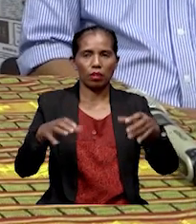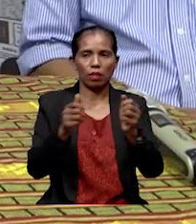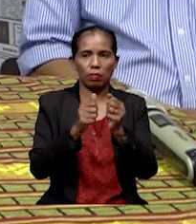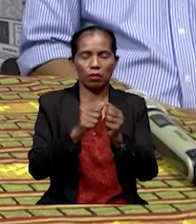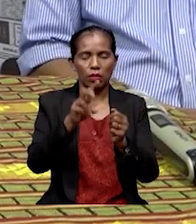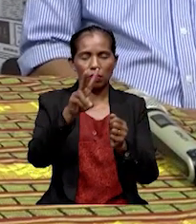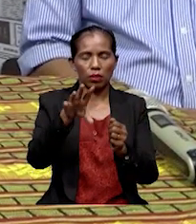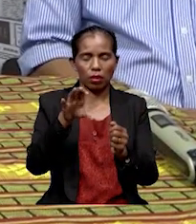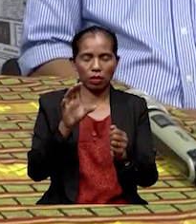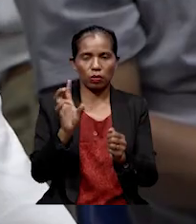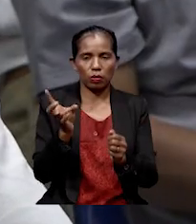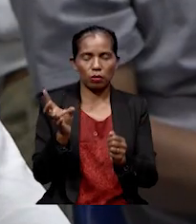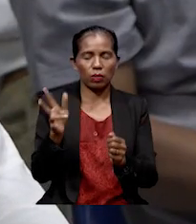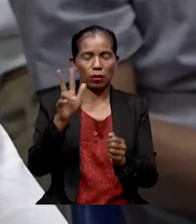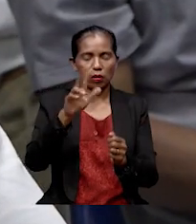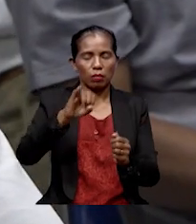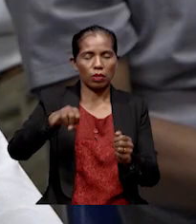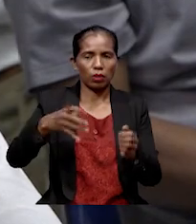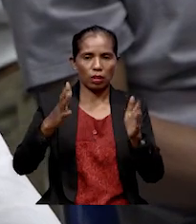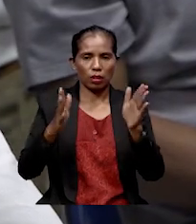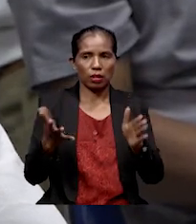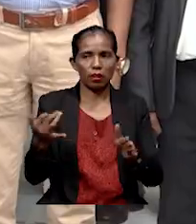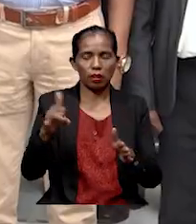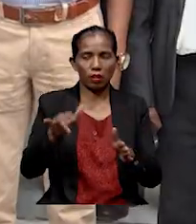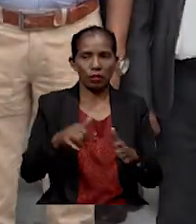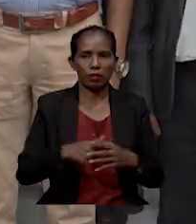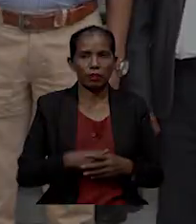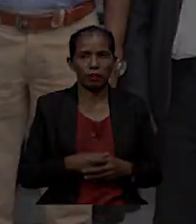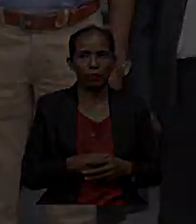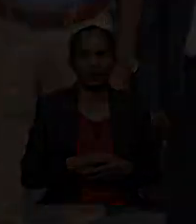Atusrua, Hitun Lusintolo, Bas Jornalista Siram. Adere Tusimenis, GMN.